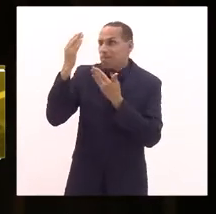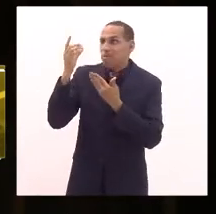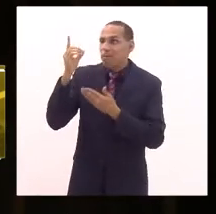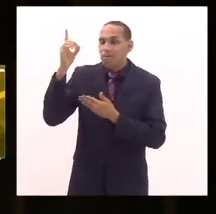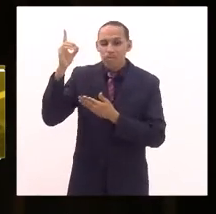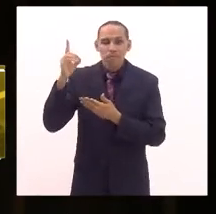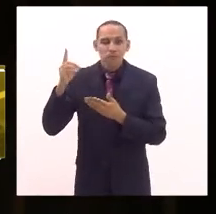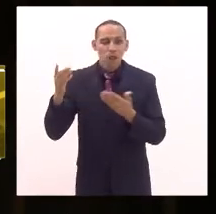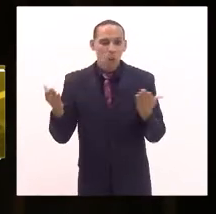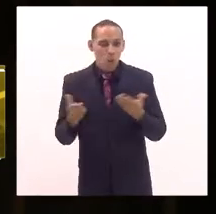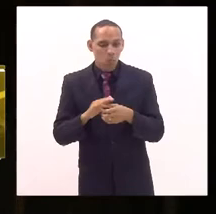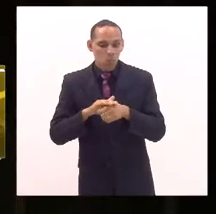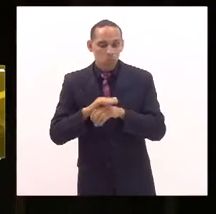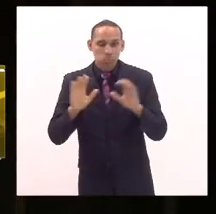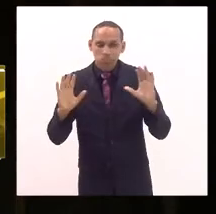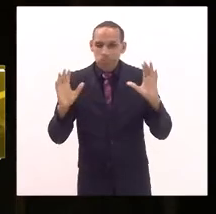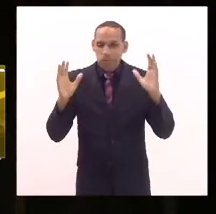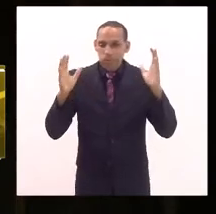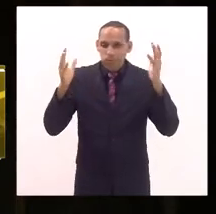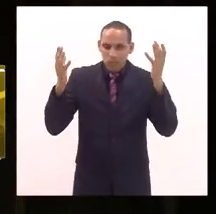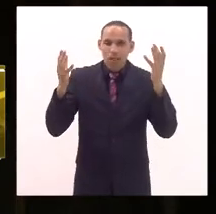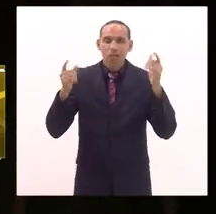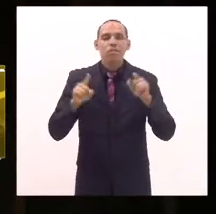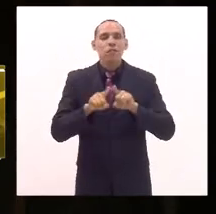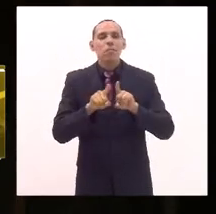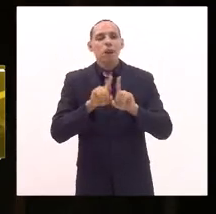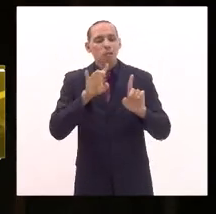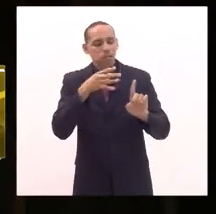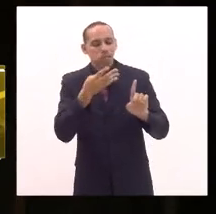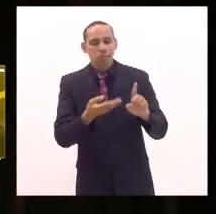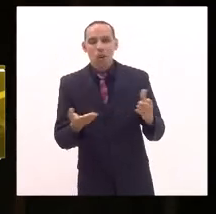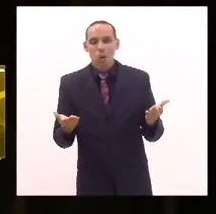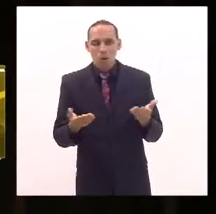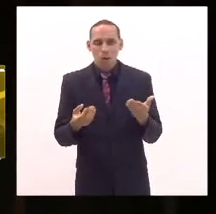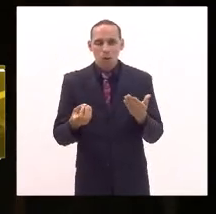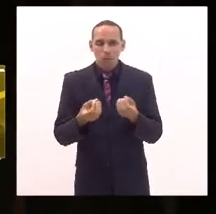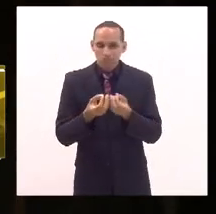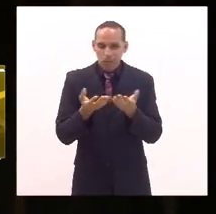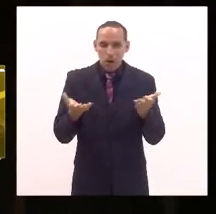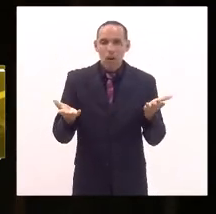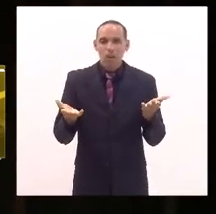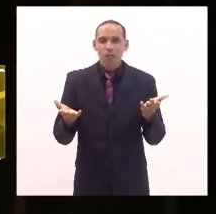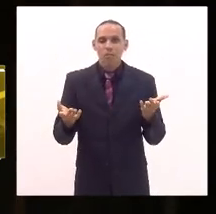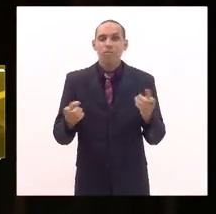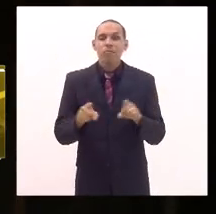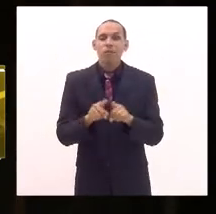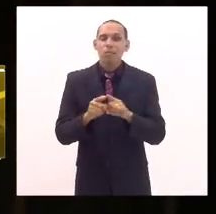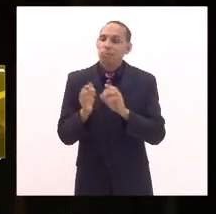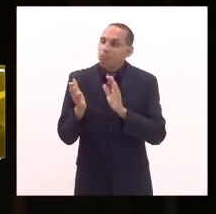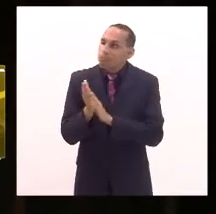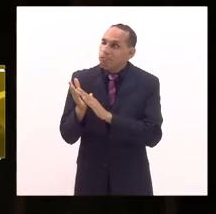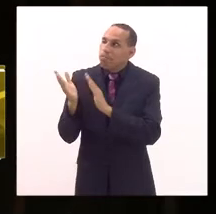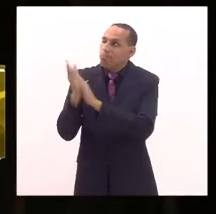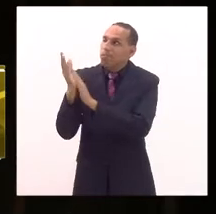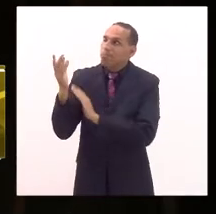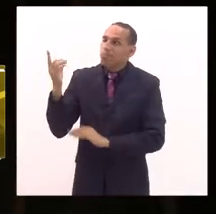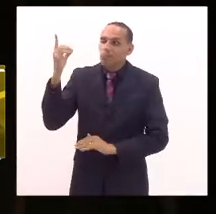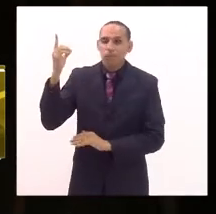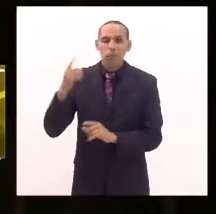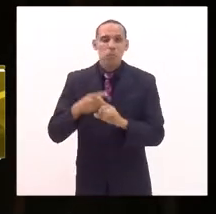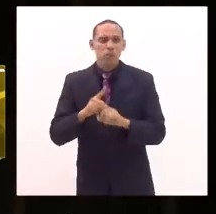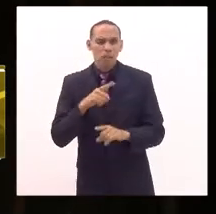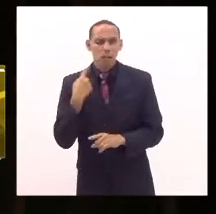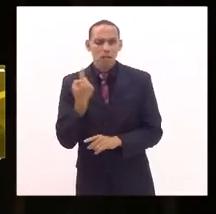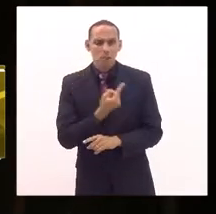solene, pelas homenagens que estão sendo prestadas aqui e louvar a Deus porque estamos em